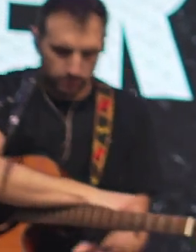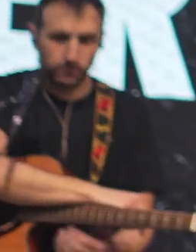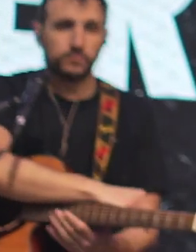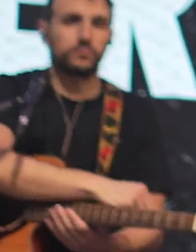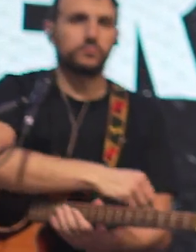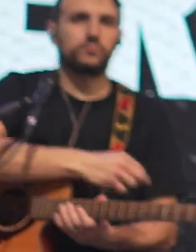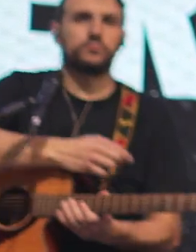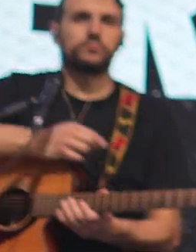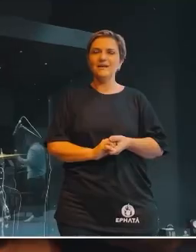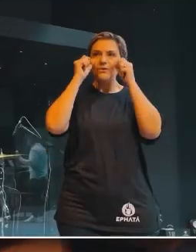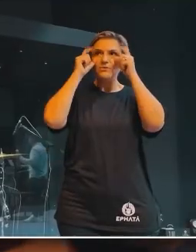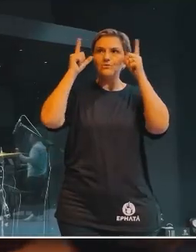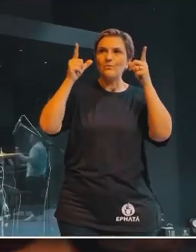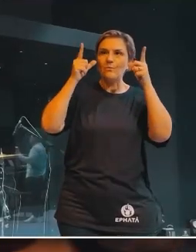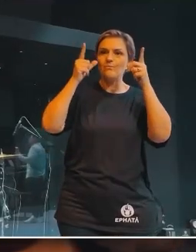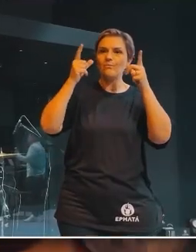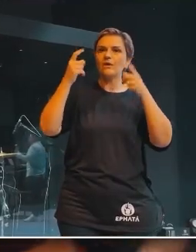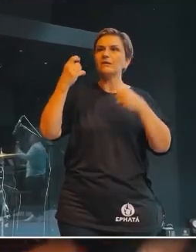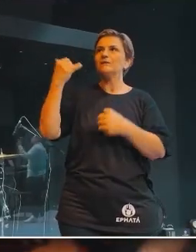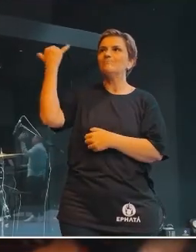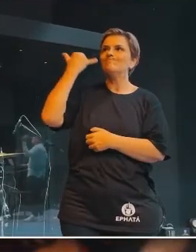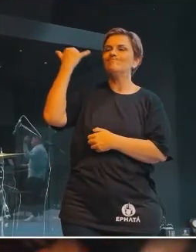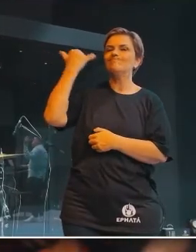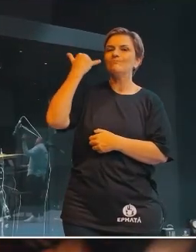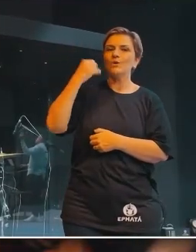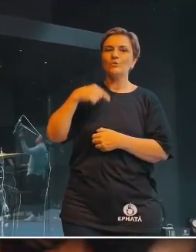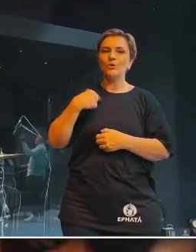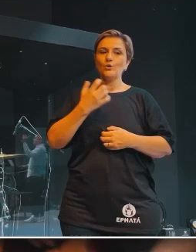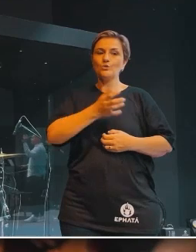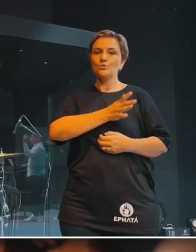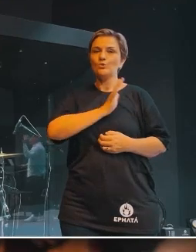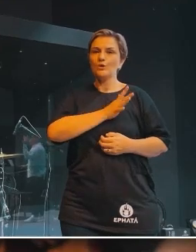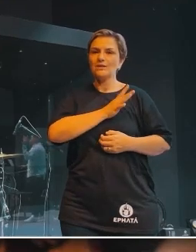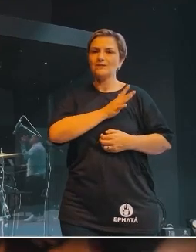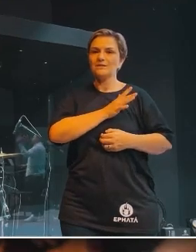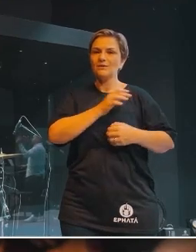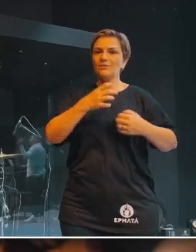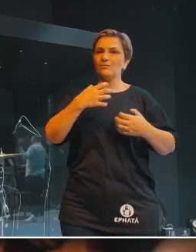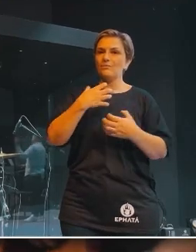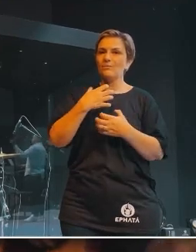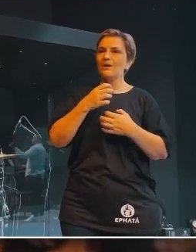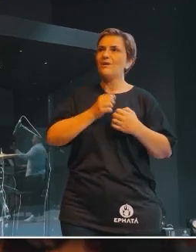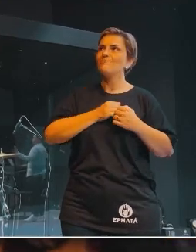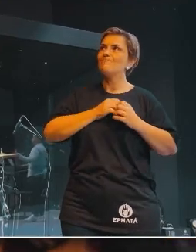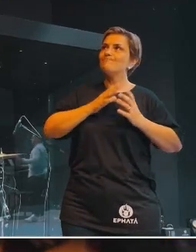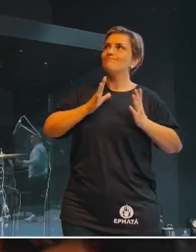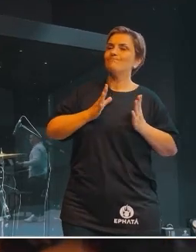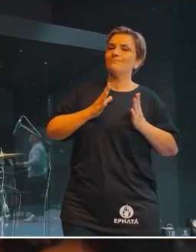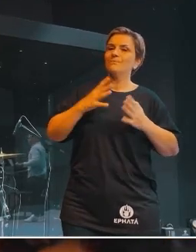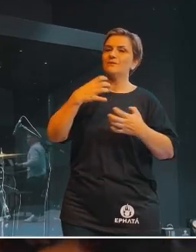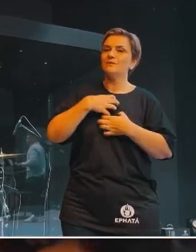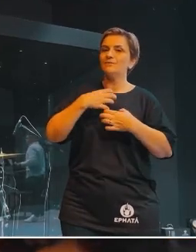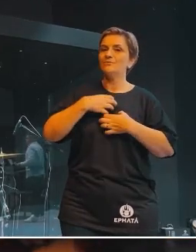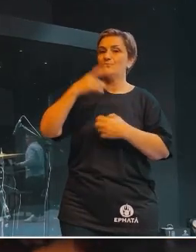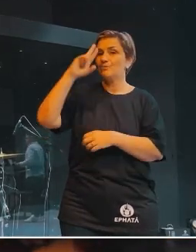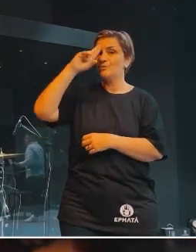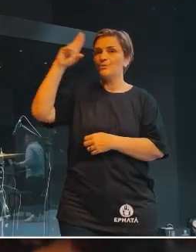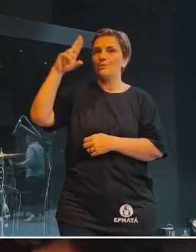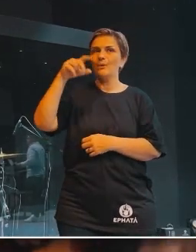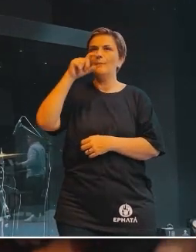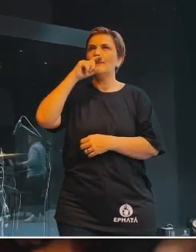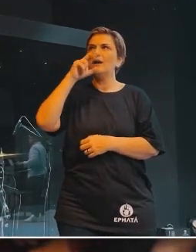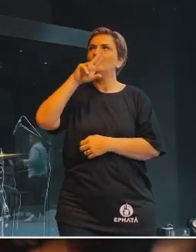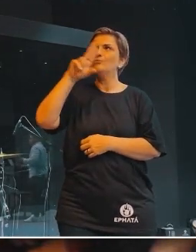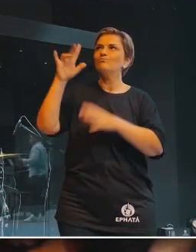se abram, que os nossos ouvidos, assim como o nosso coração, para ouvir, ver e sentir o Senhor. Pai, no nome